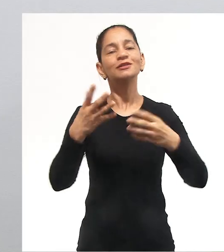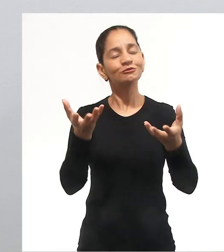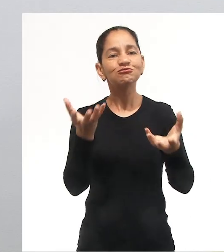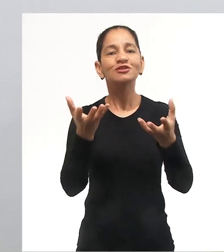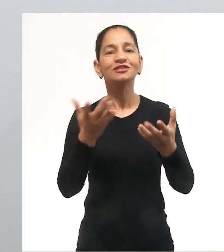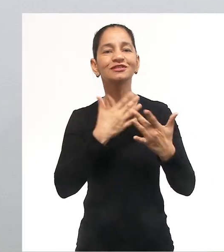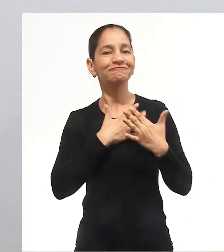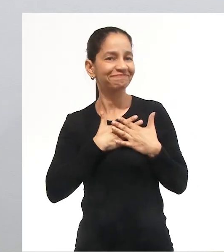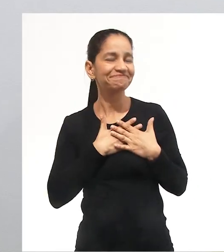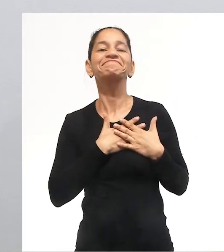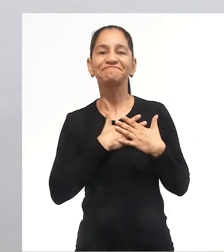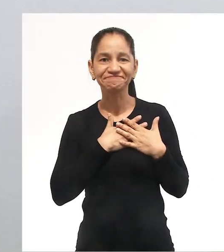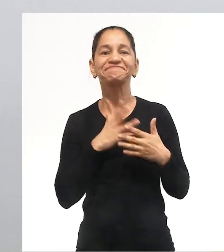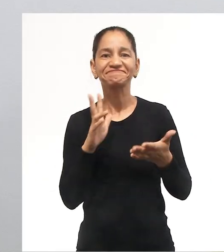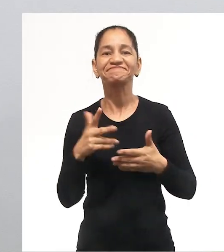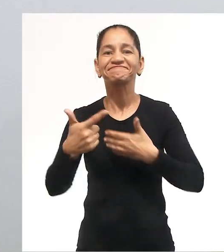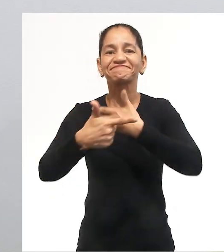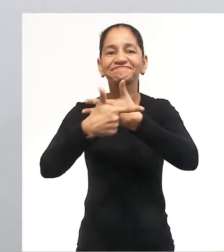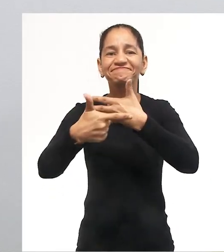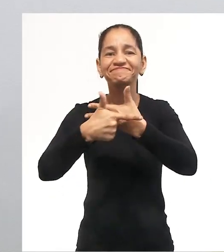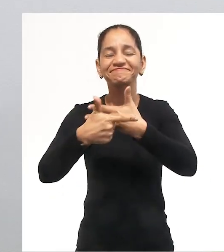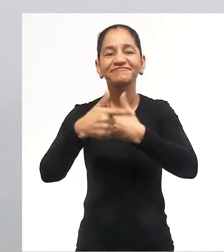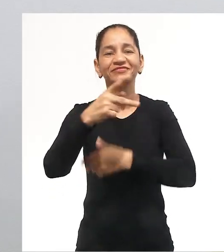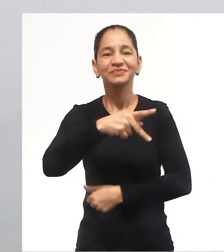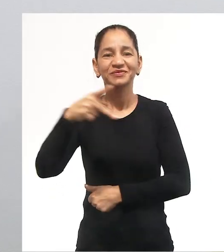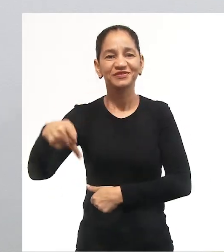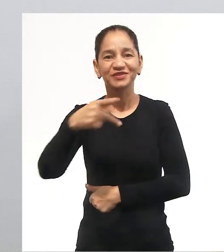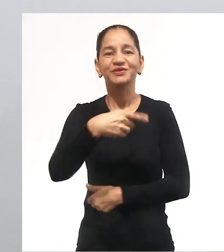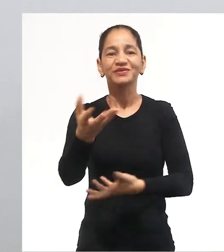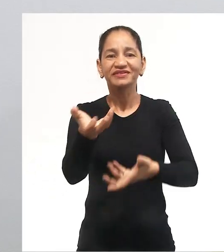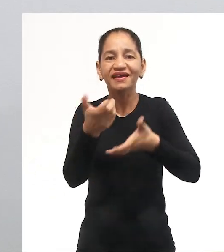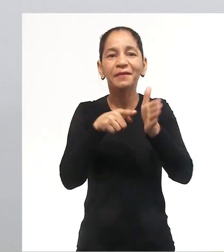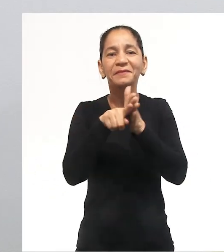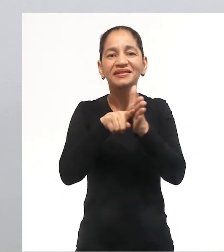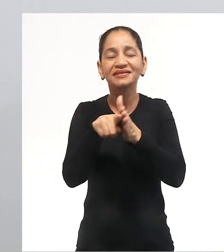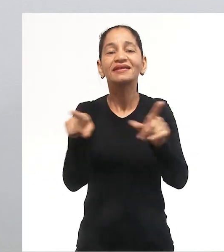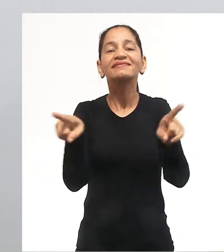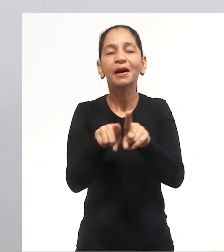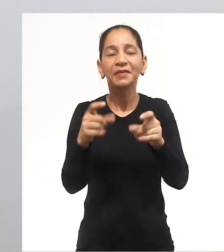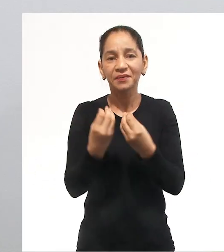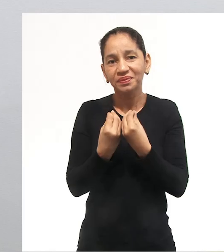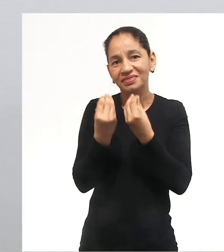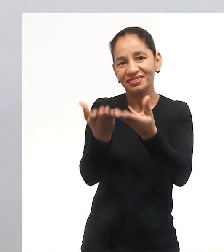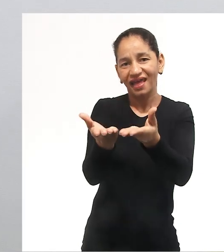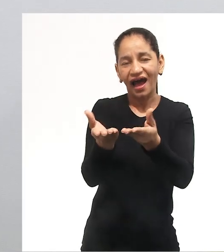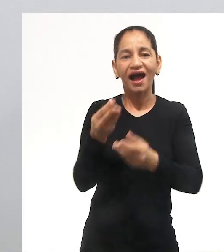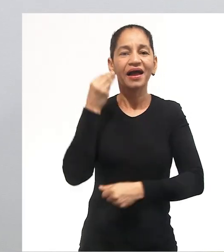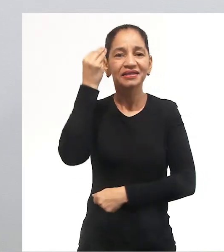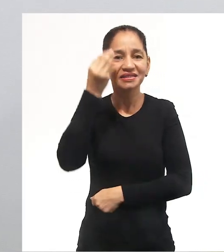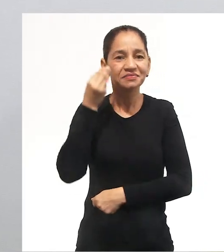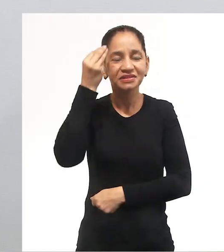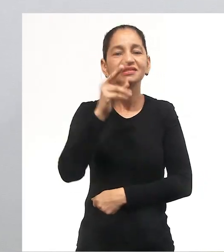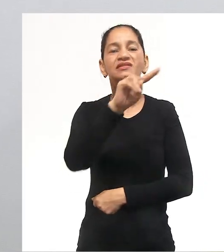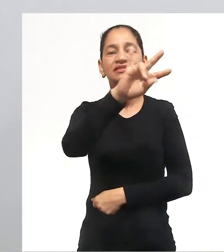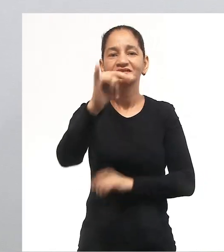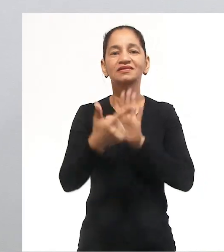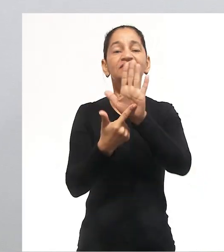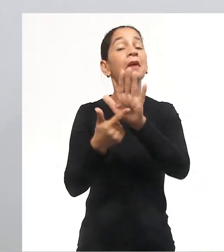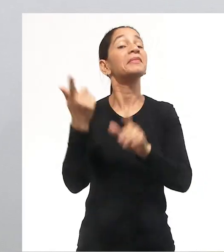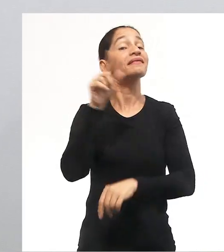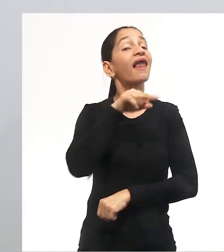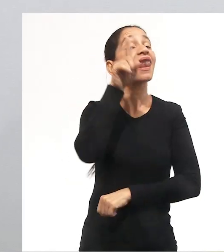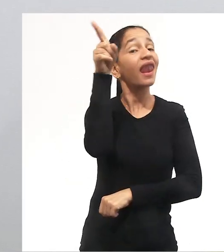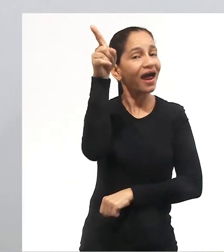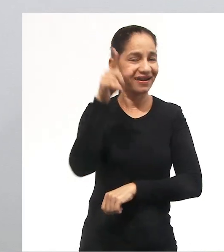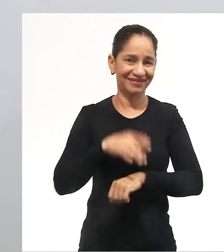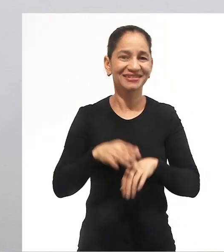gente gostaria de estar. É isso que a gente quer deixar nesse relato de experiência que vai ser apresentado